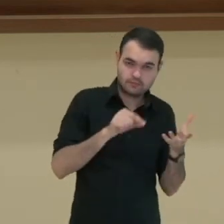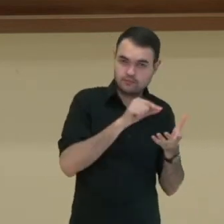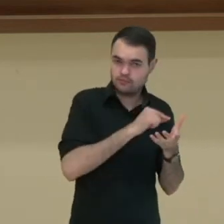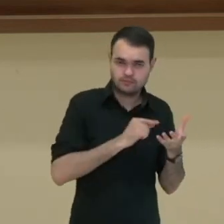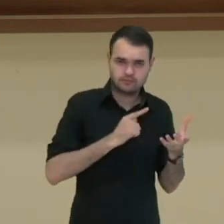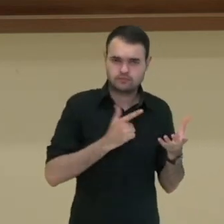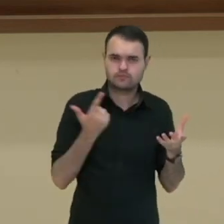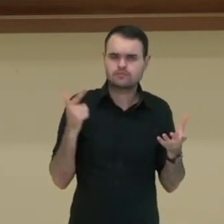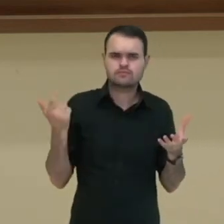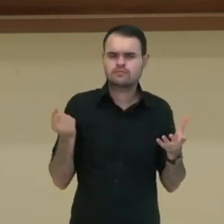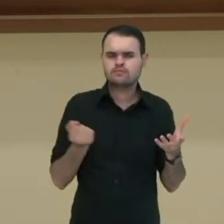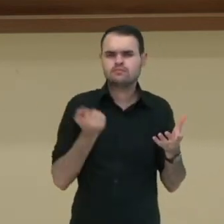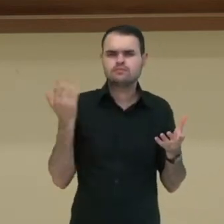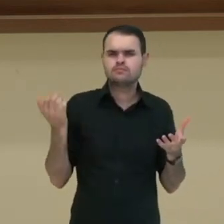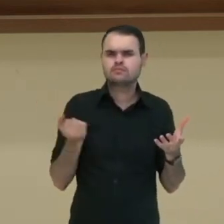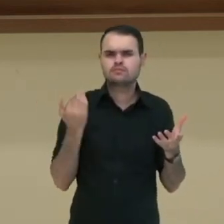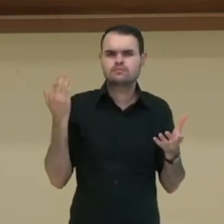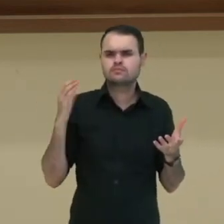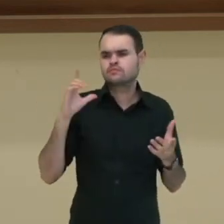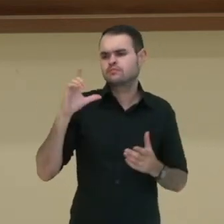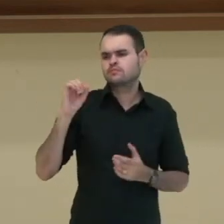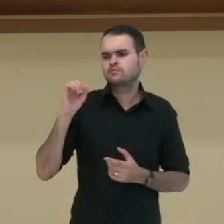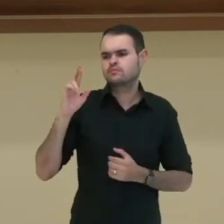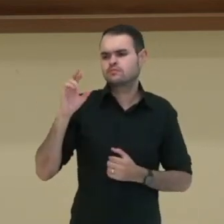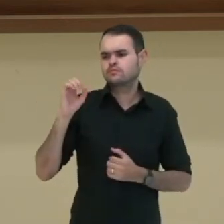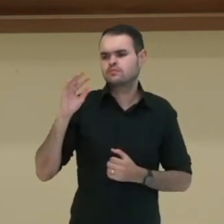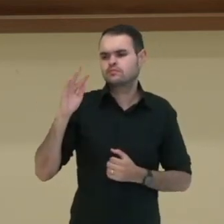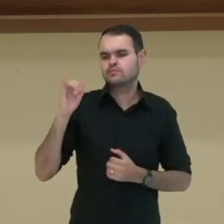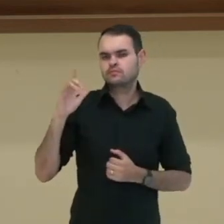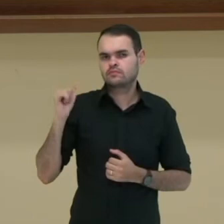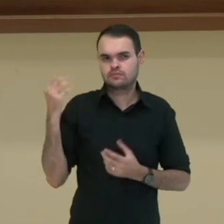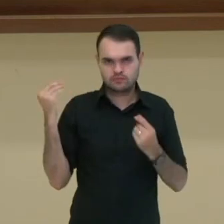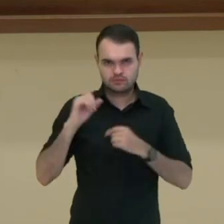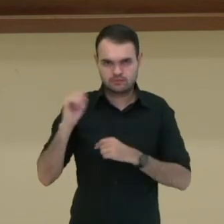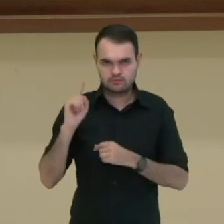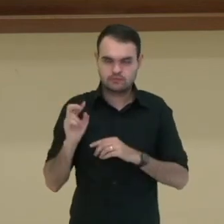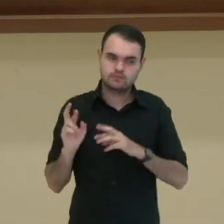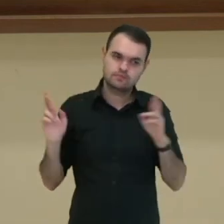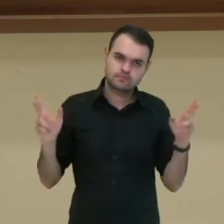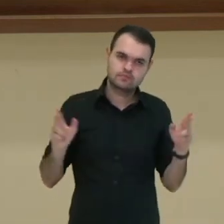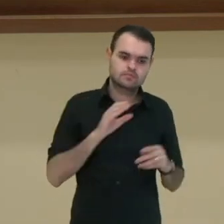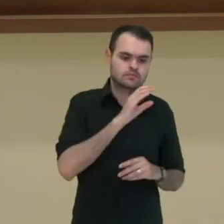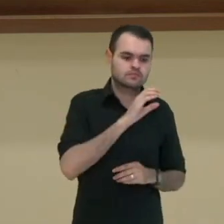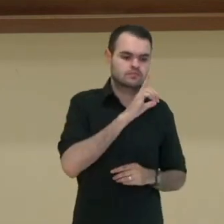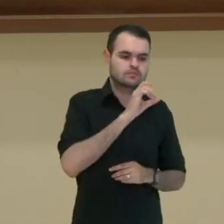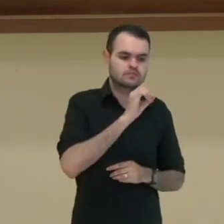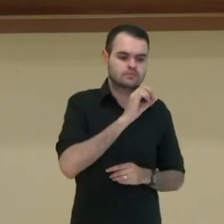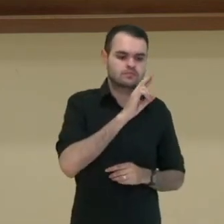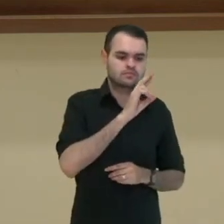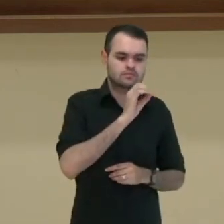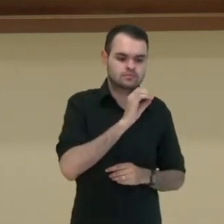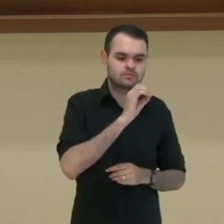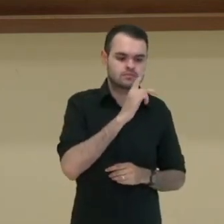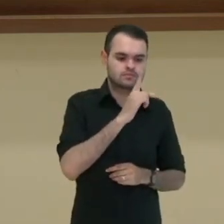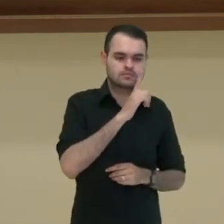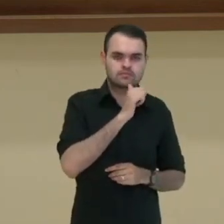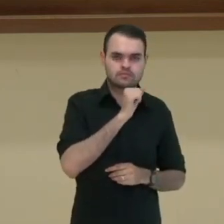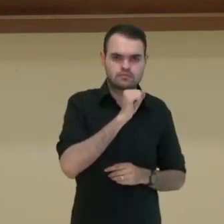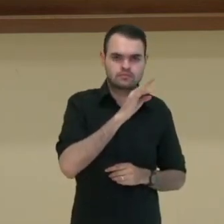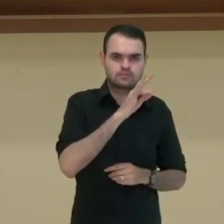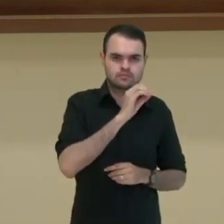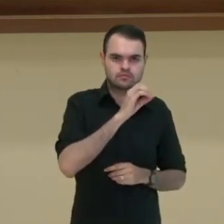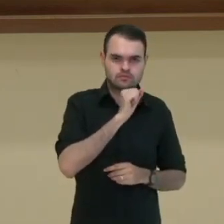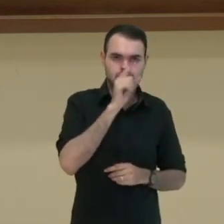quantidade significativa de clorofila, ao contrário dos cloroplastos, que são organelas